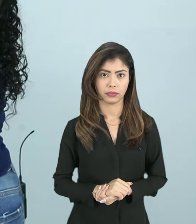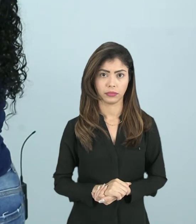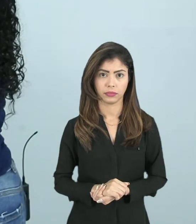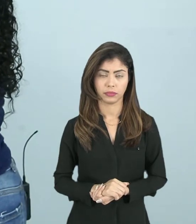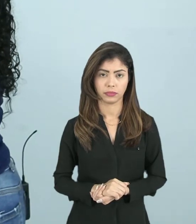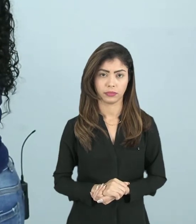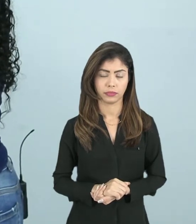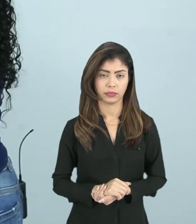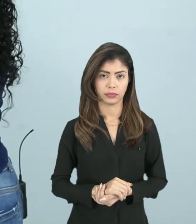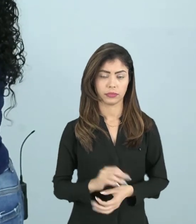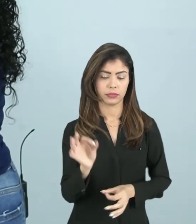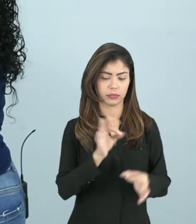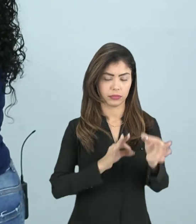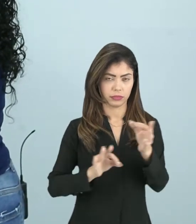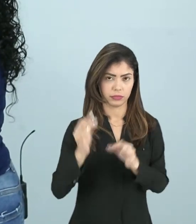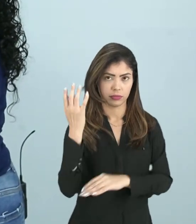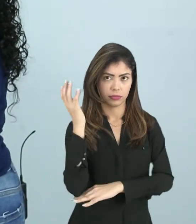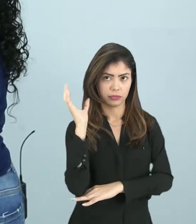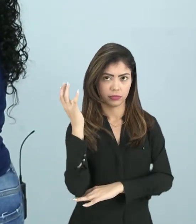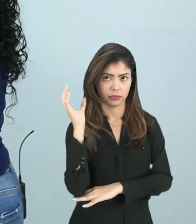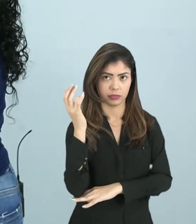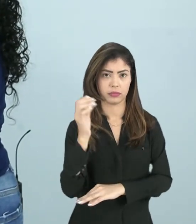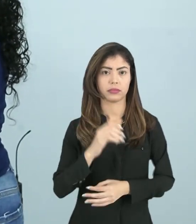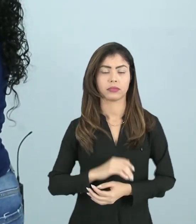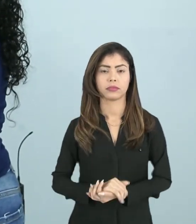Então vamos montá-la.